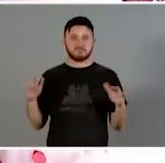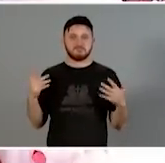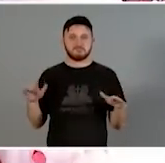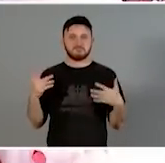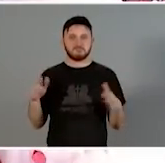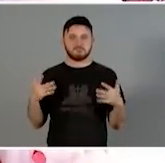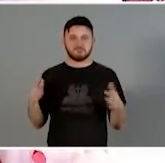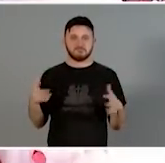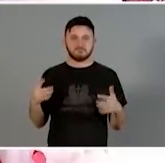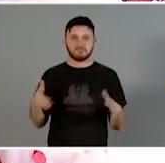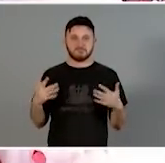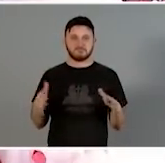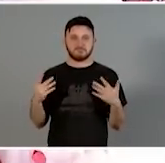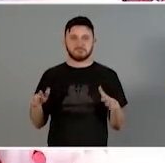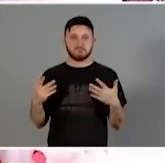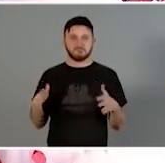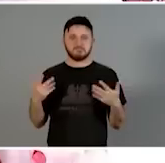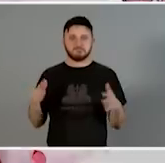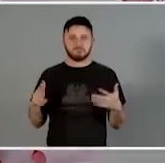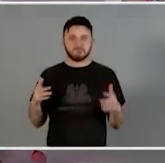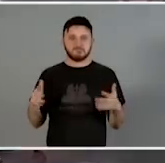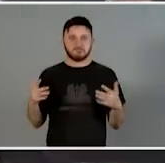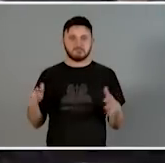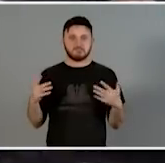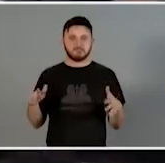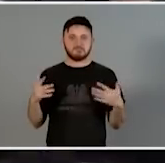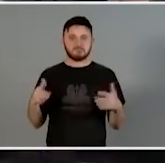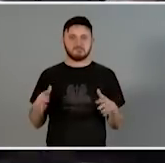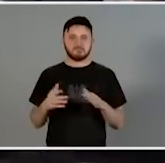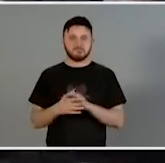Força na tribulação.